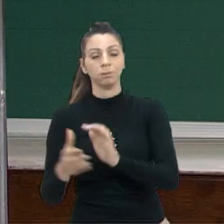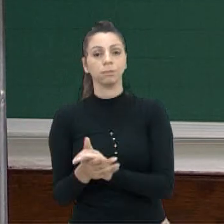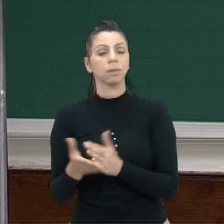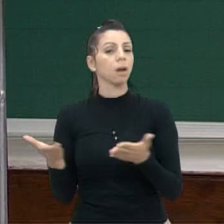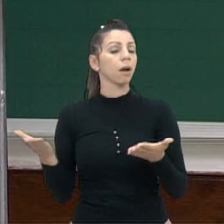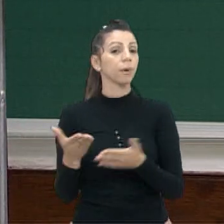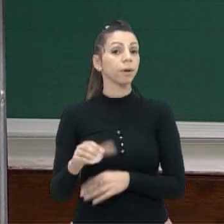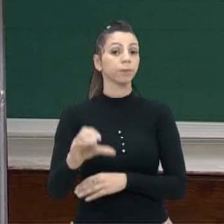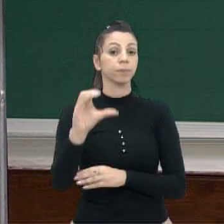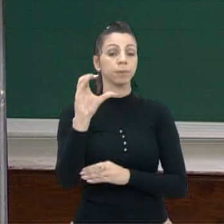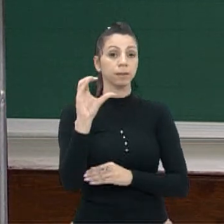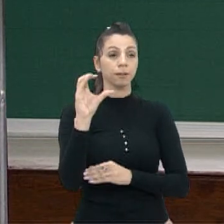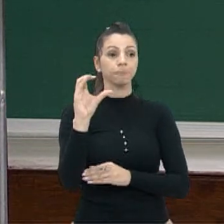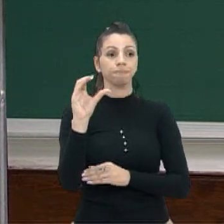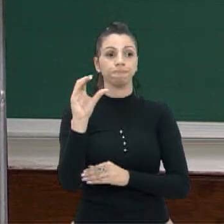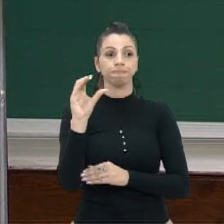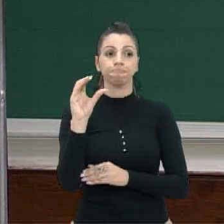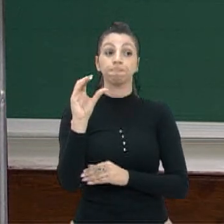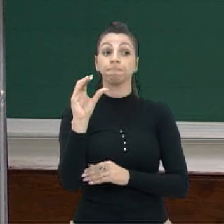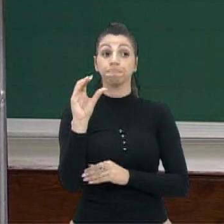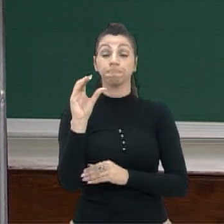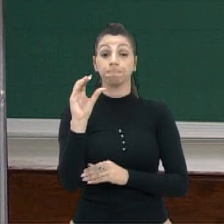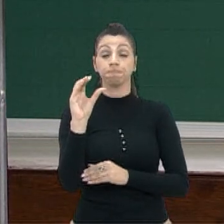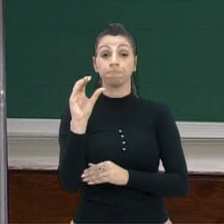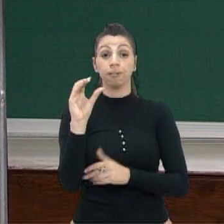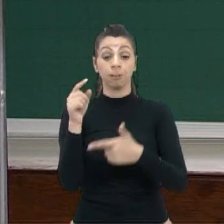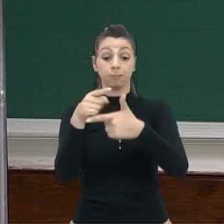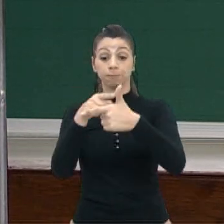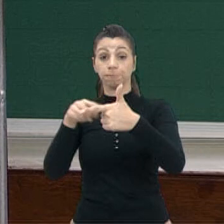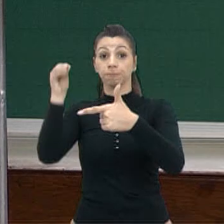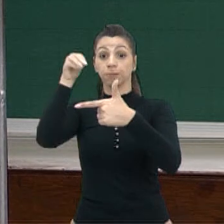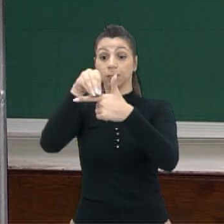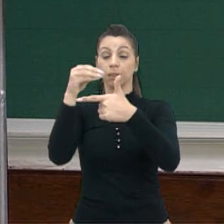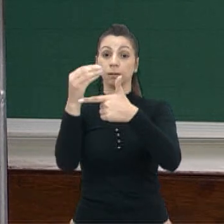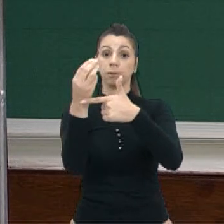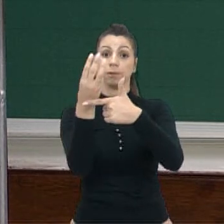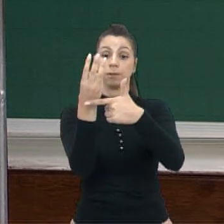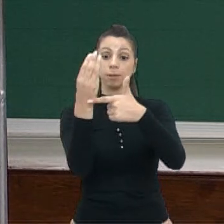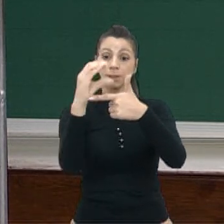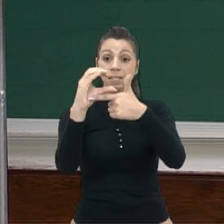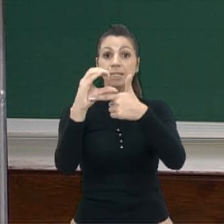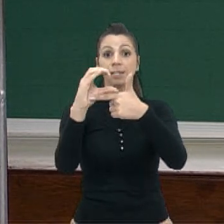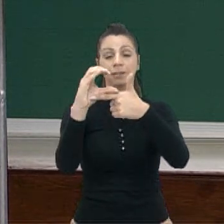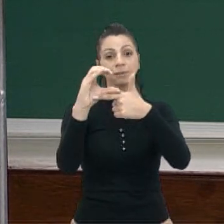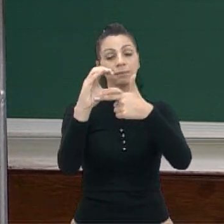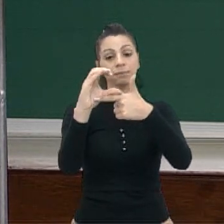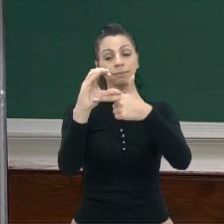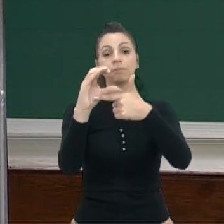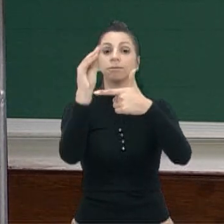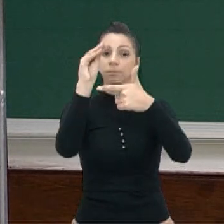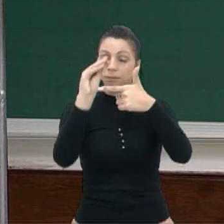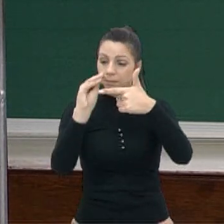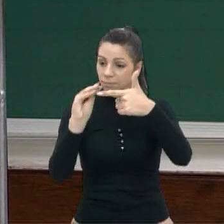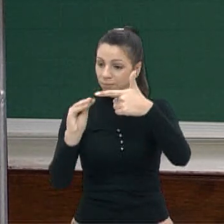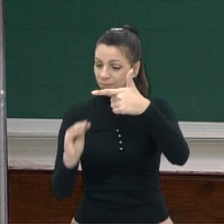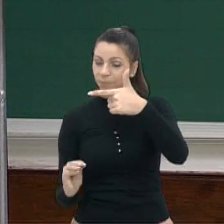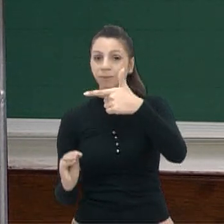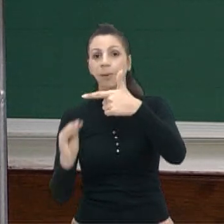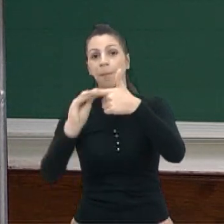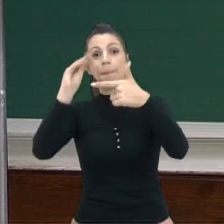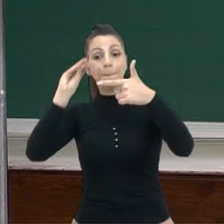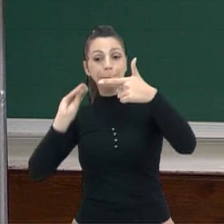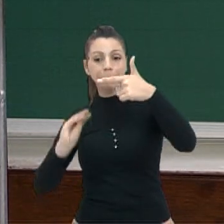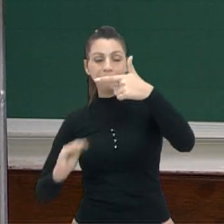o C aparece no divisor. Quando aparece no divisor e é uma letra diferente, aí eu tenho que fazer o quê? Colocar no